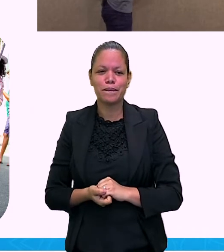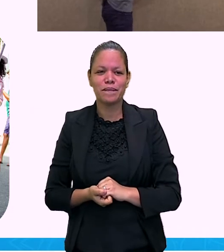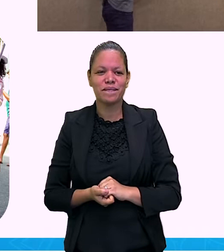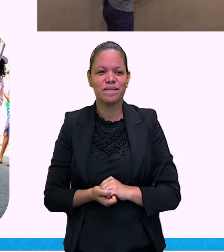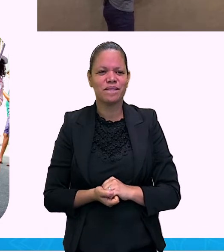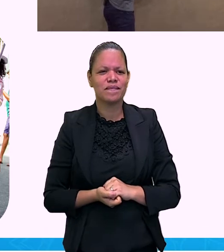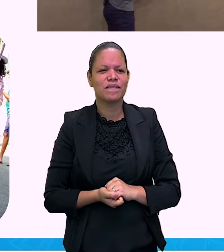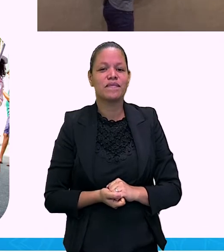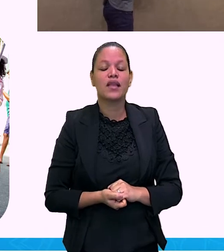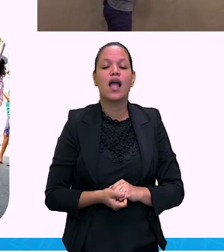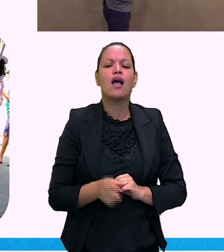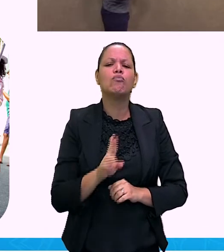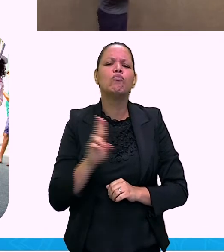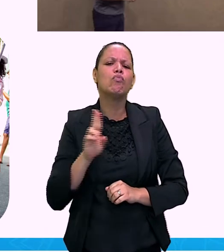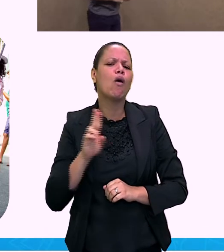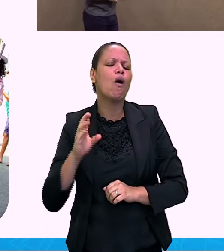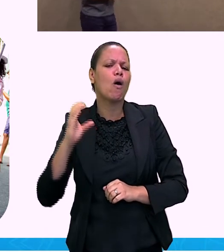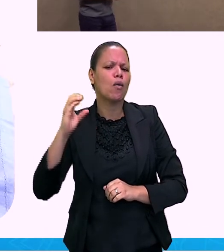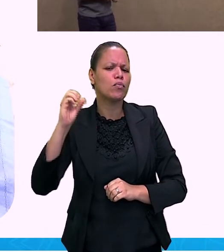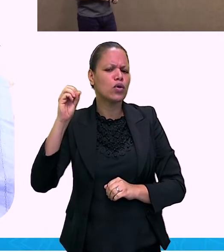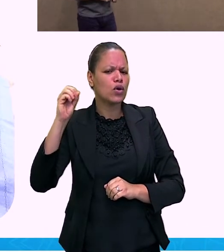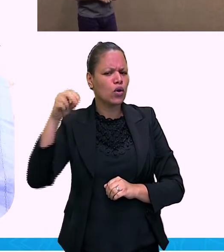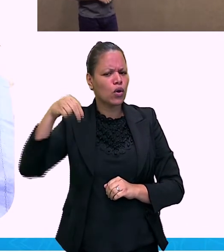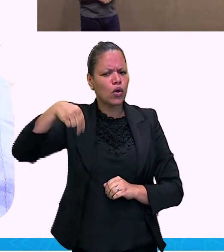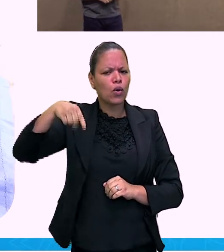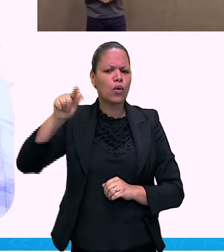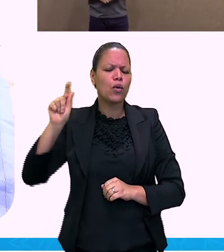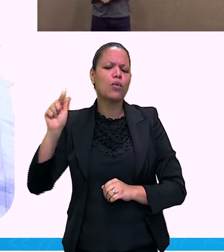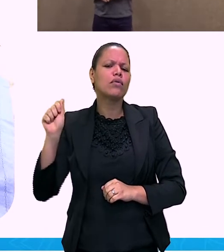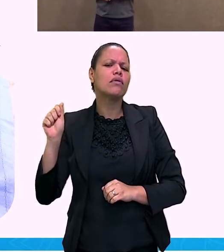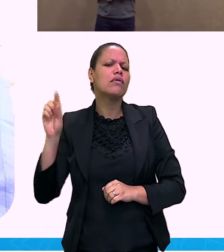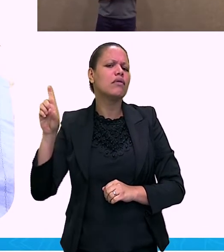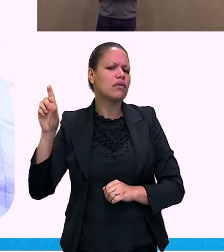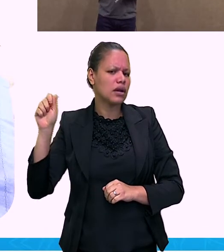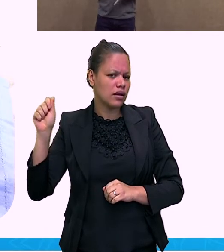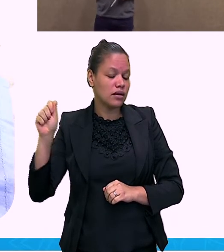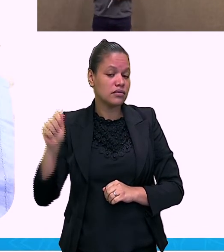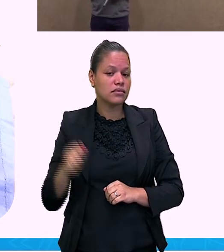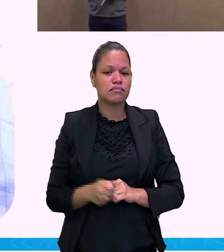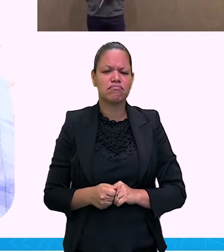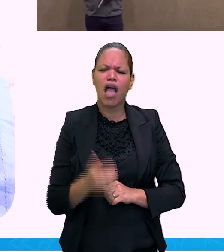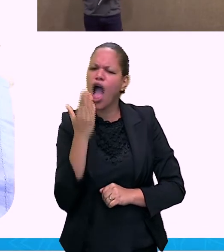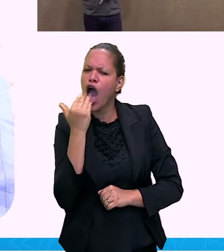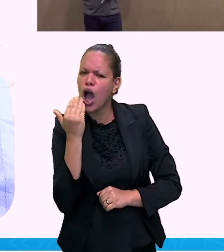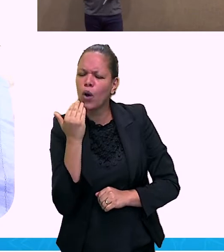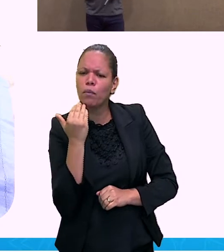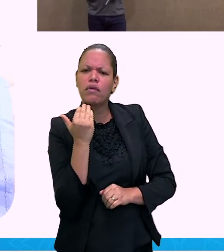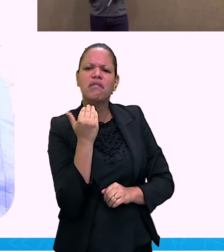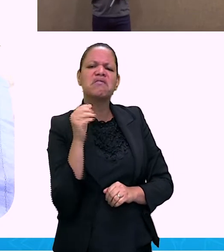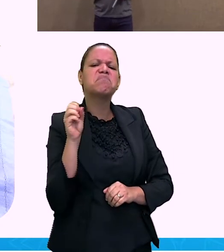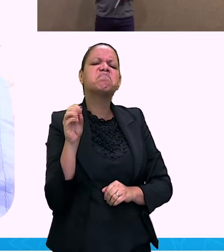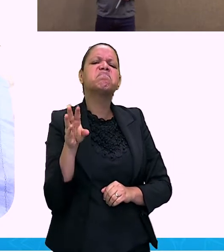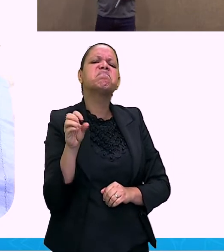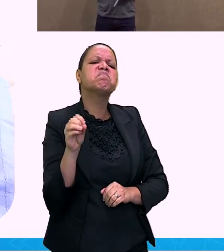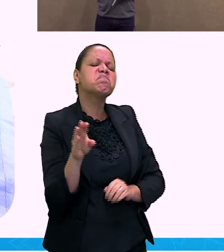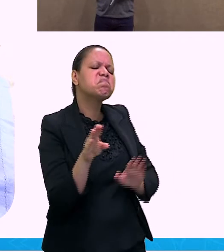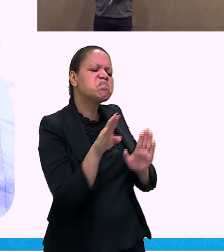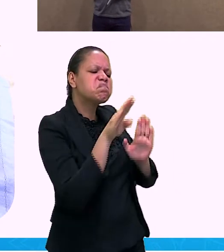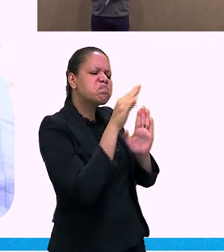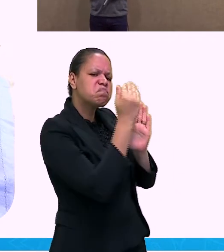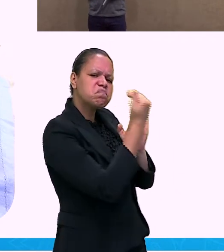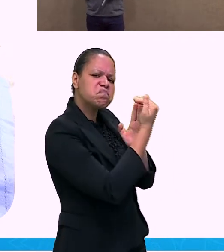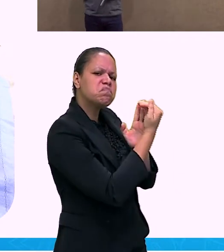congada, fazendo reverenciações também religiosas. E nos pratos típicos da nossa região, né,